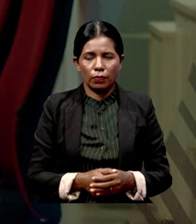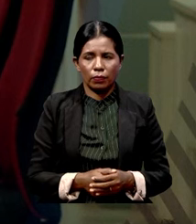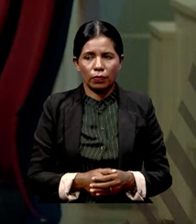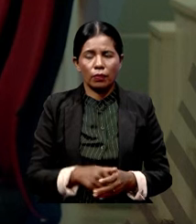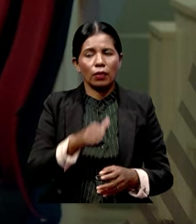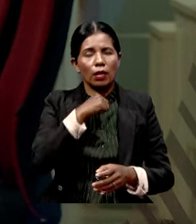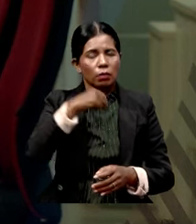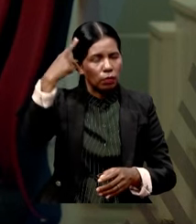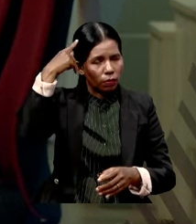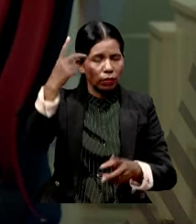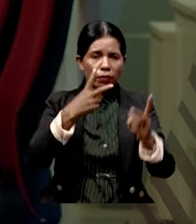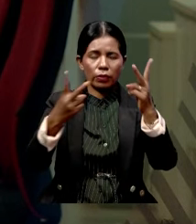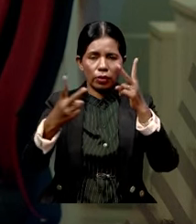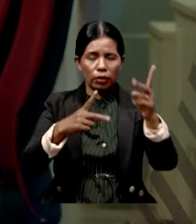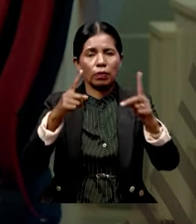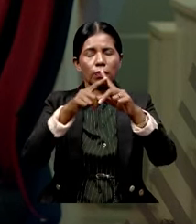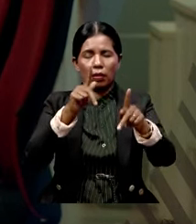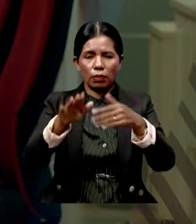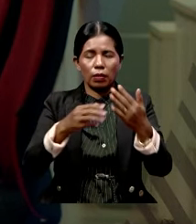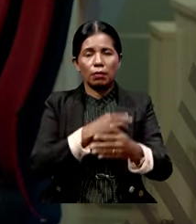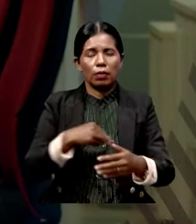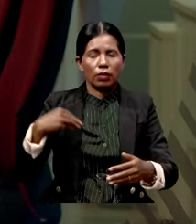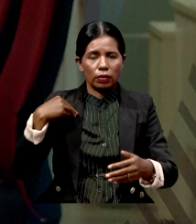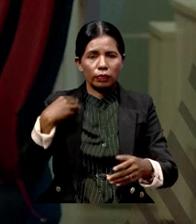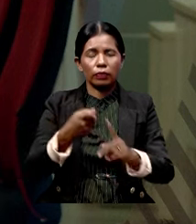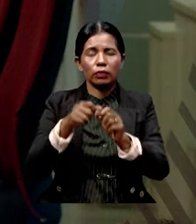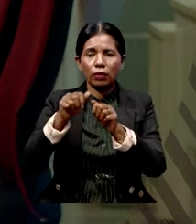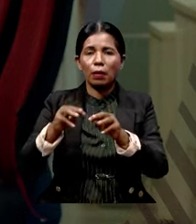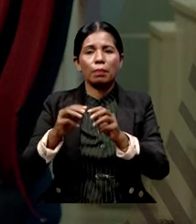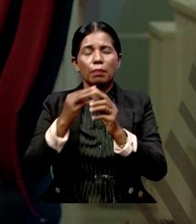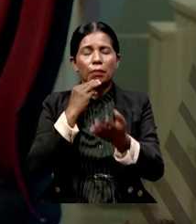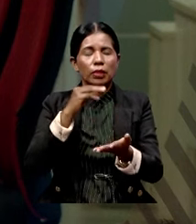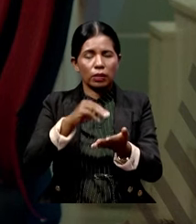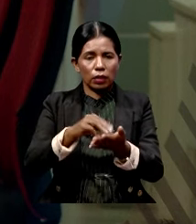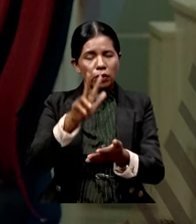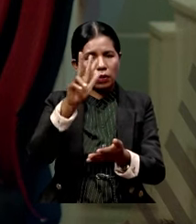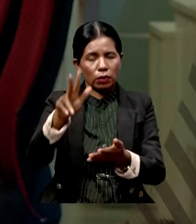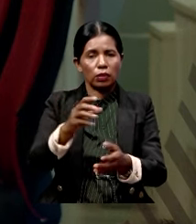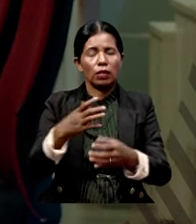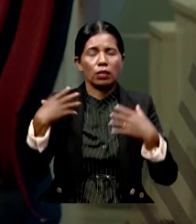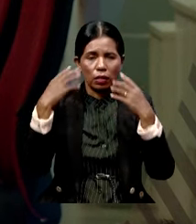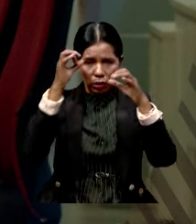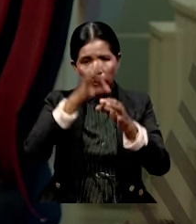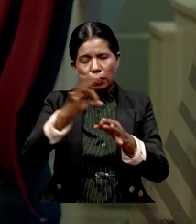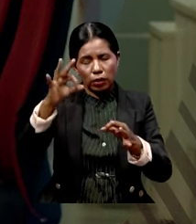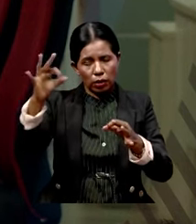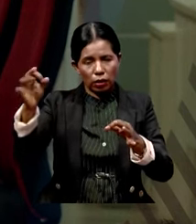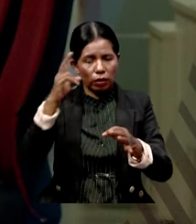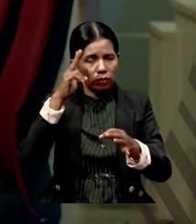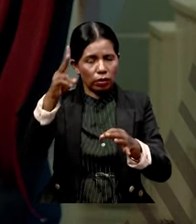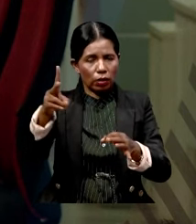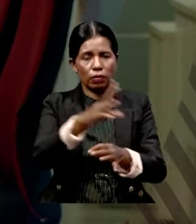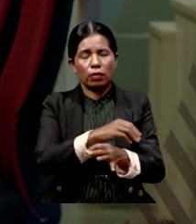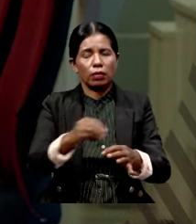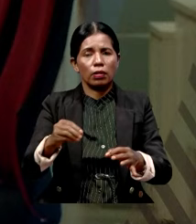Papa Francisco ne visita ba comunidade Madre Alma, husikala mensagem tolo de reforça espírito visão no missão Almania,